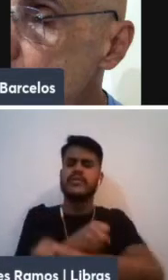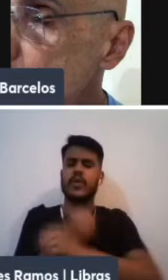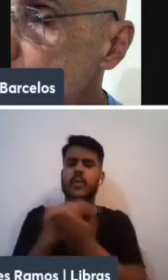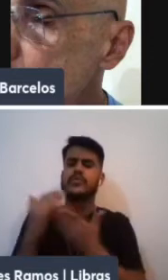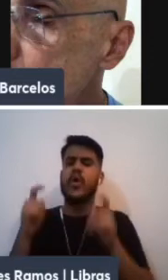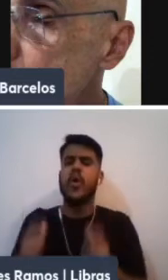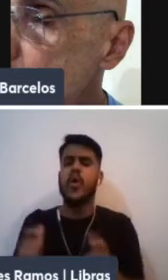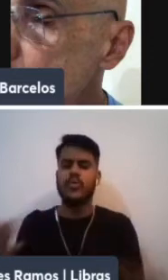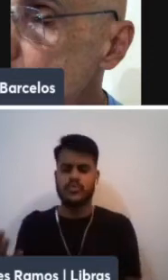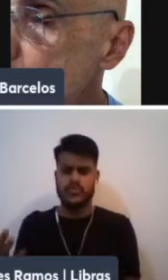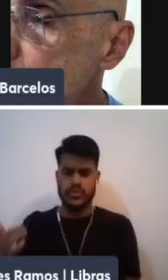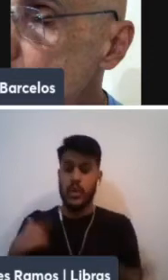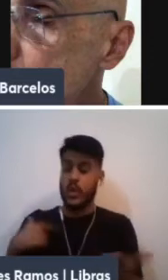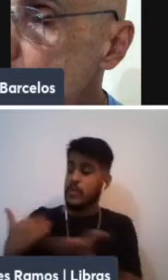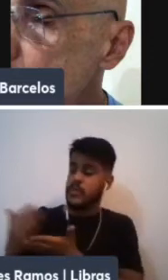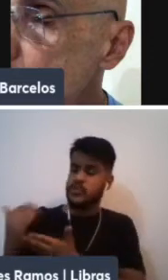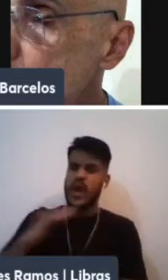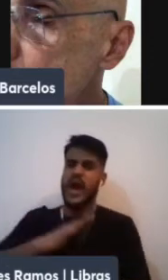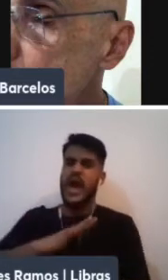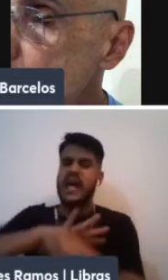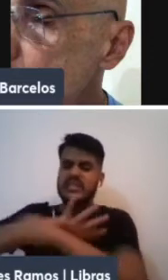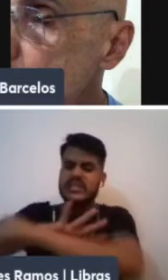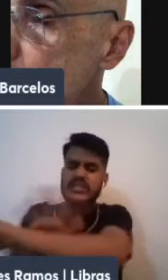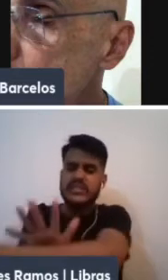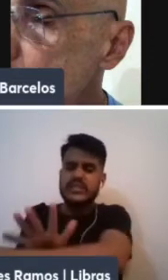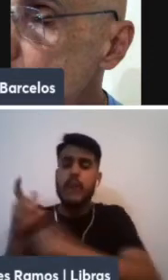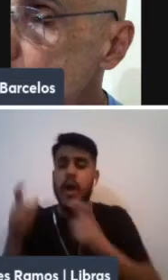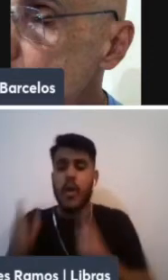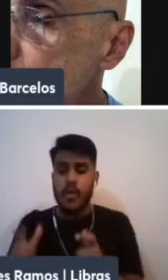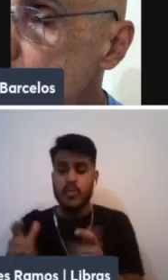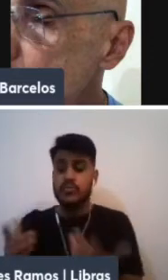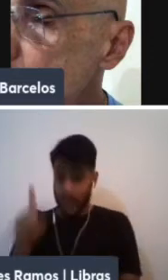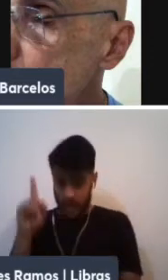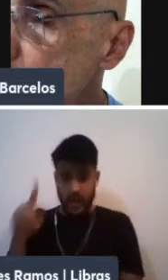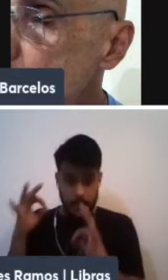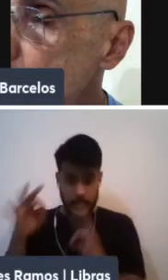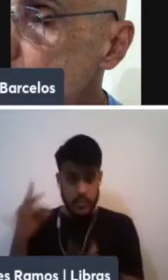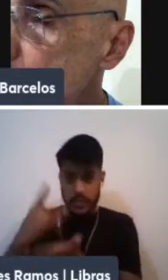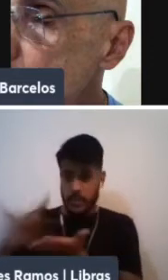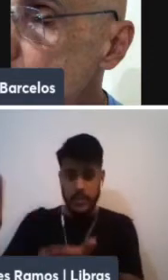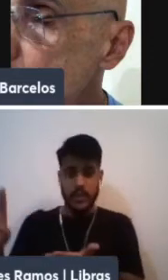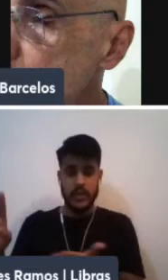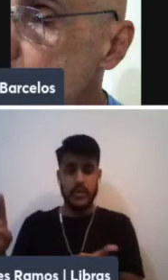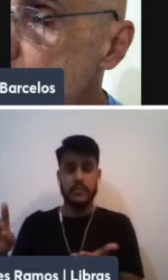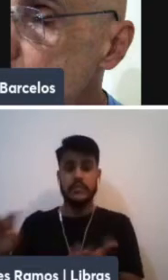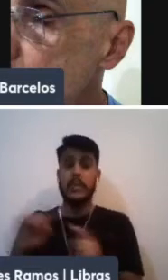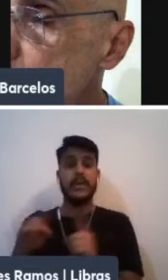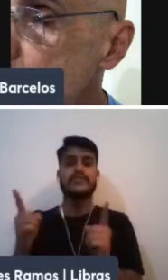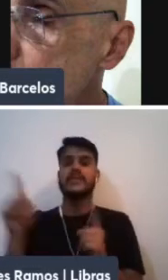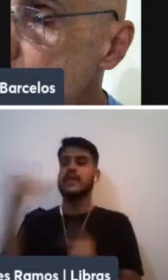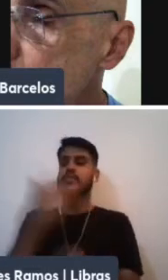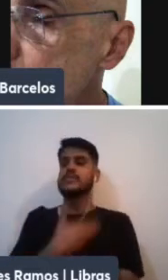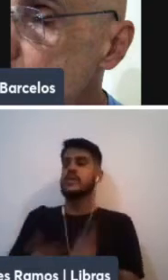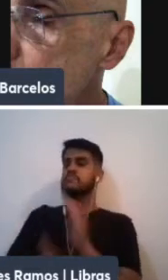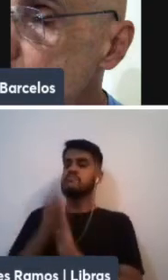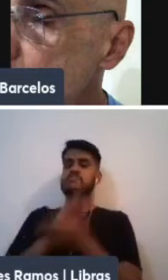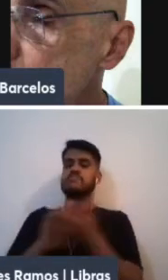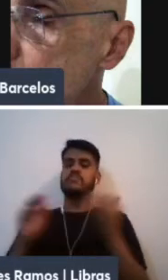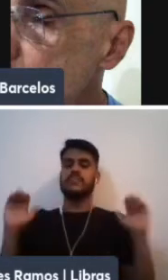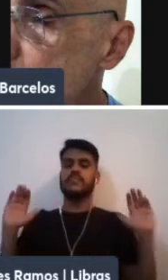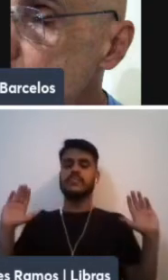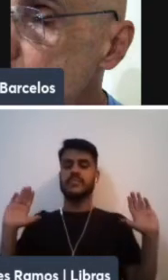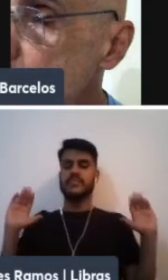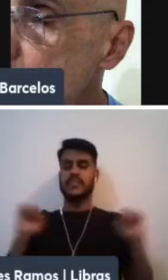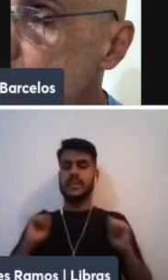racismo? Uhum. Isso é o inimigo. Isso está para o cidadão. Então ele não precisa nem se preocupar. E eu tenho medo que